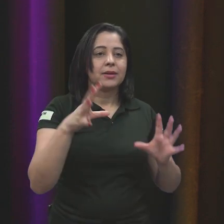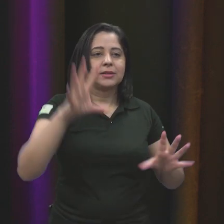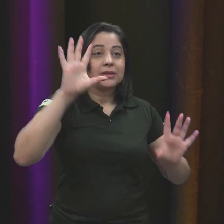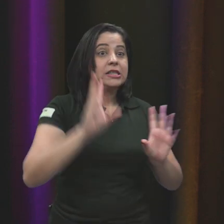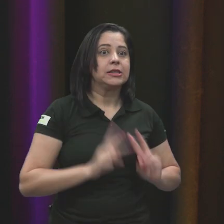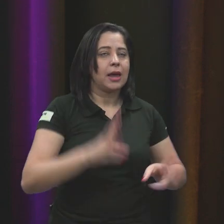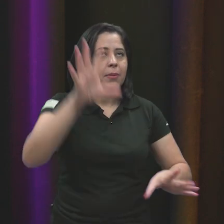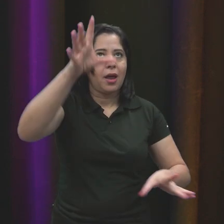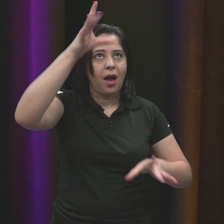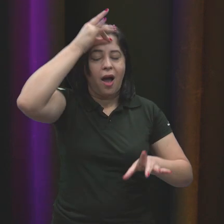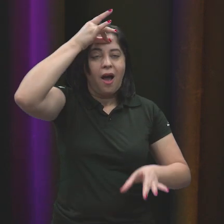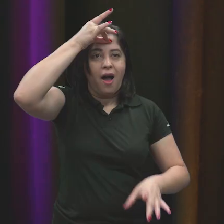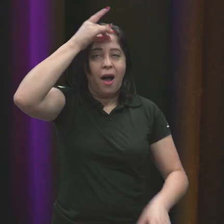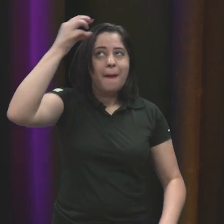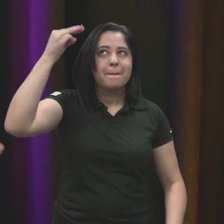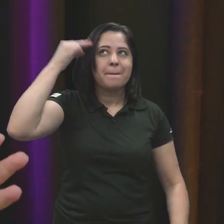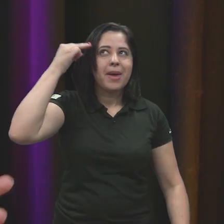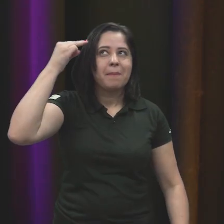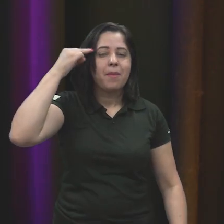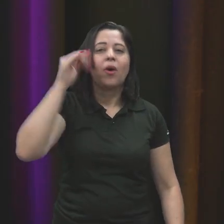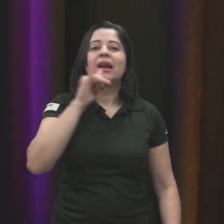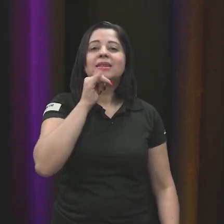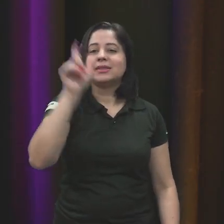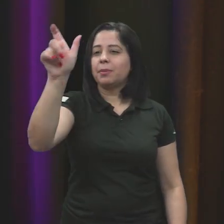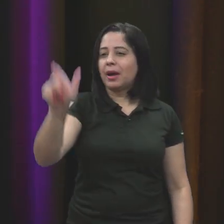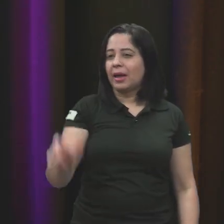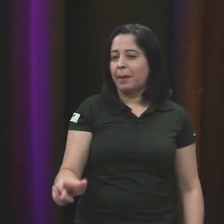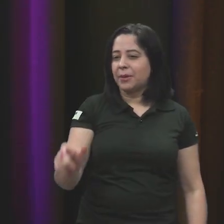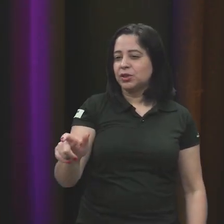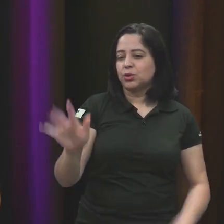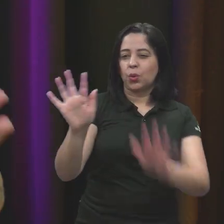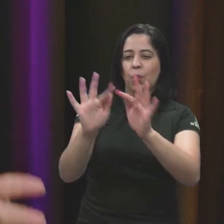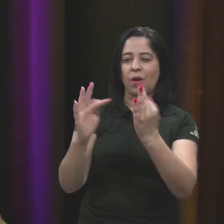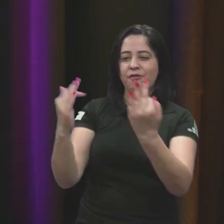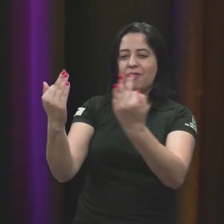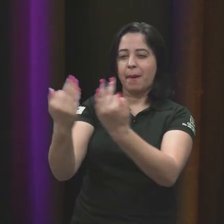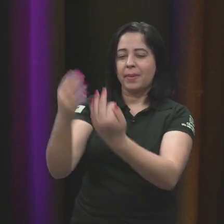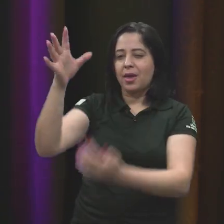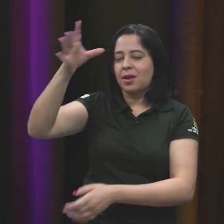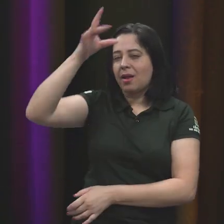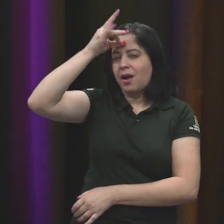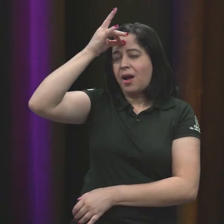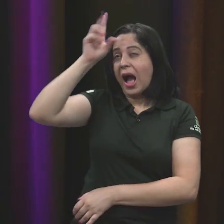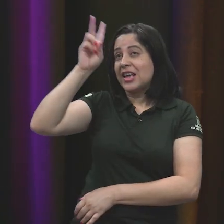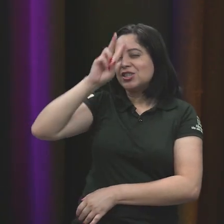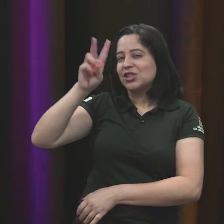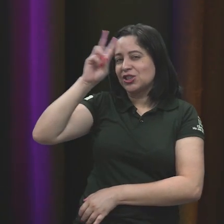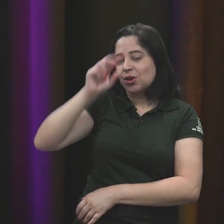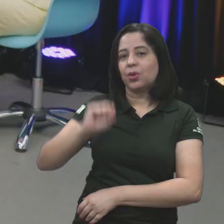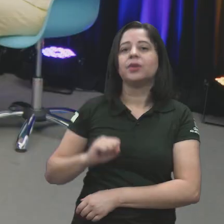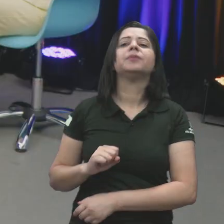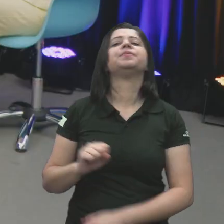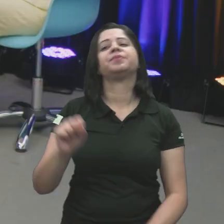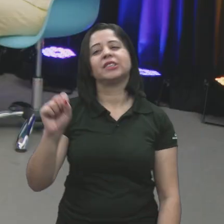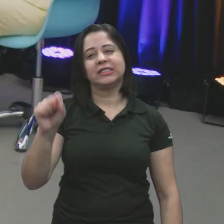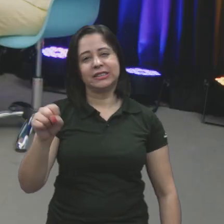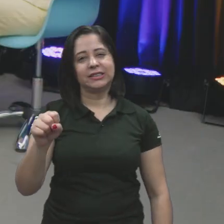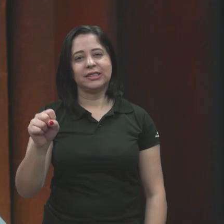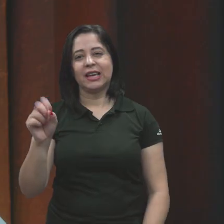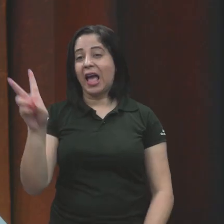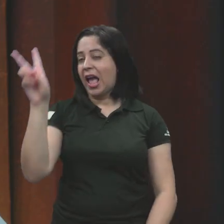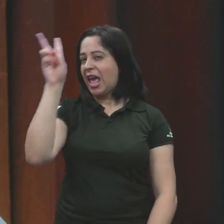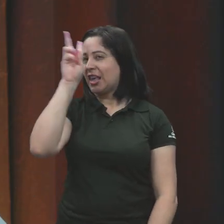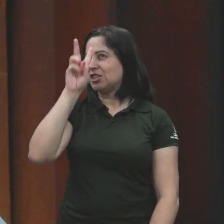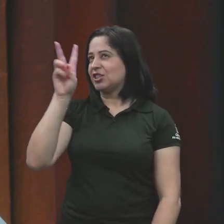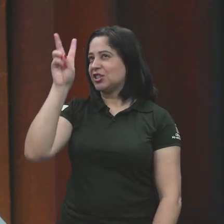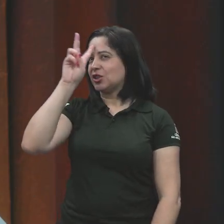gente fica sempre daquela história, daquela pessoa, daquela família, daquele... Então, sempre fica, Então, né? usar a história como uma